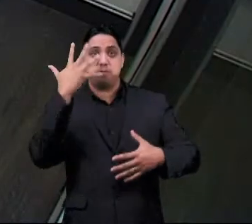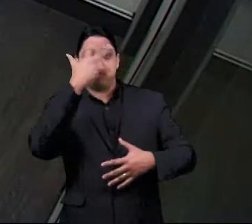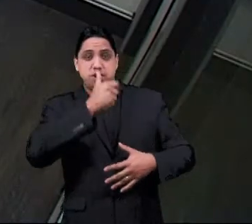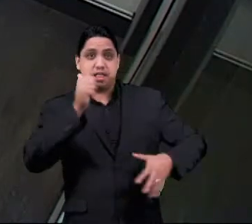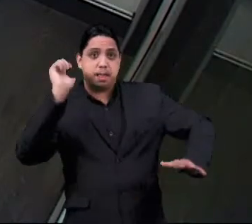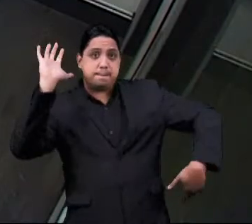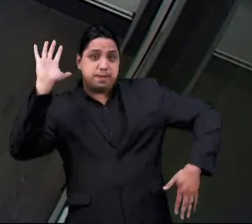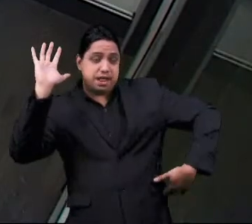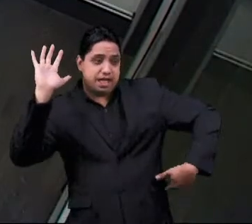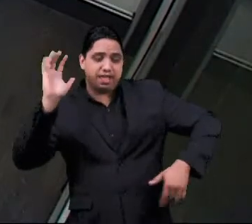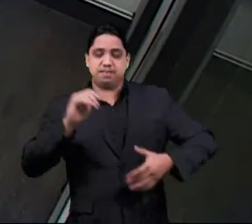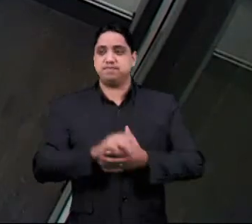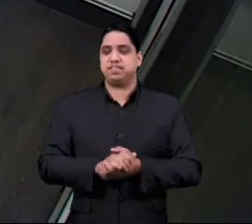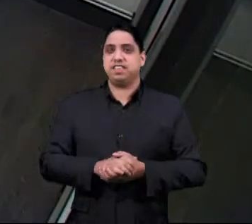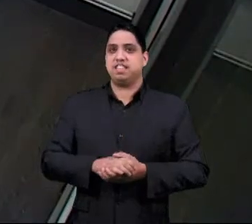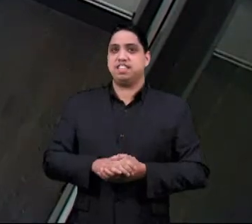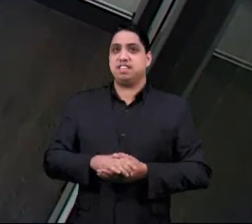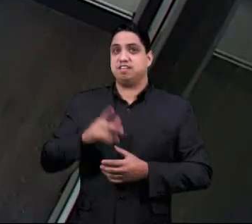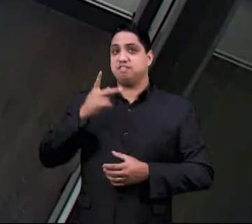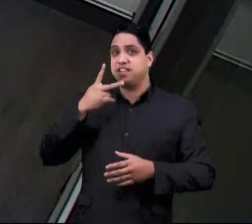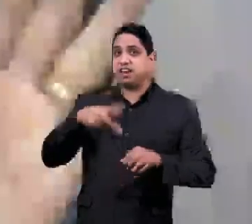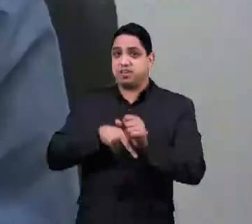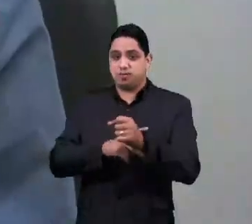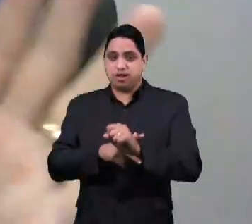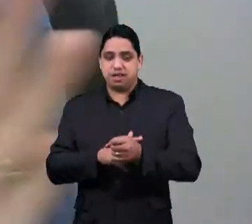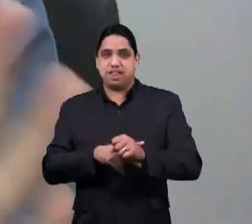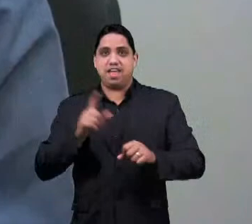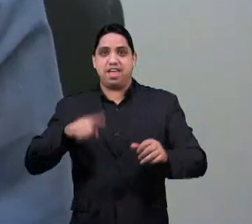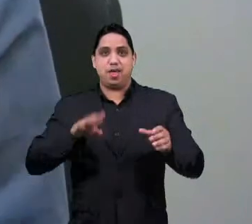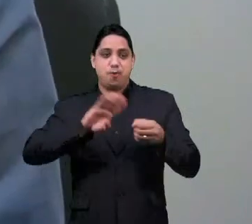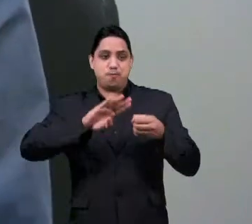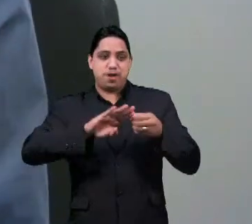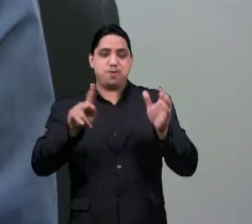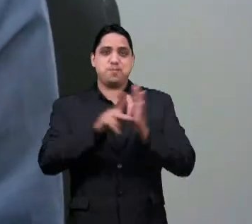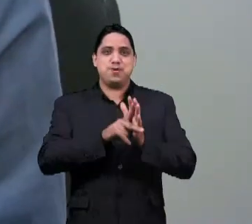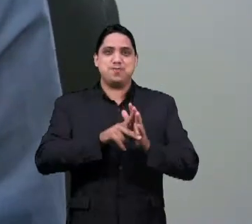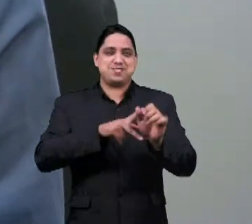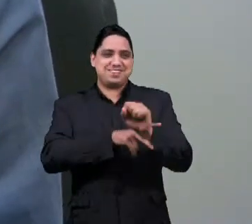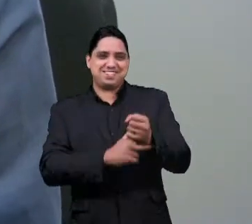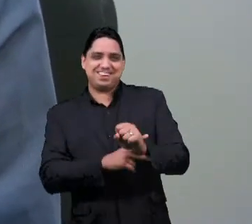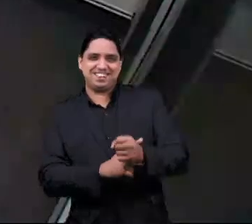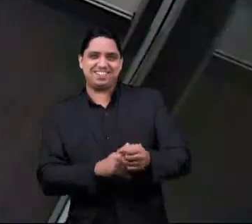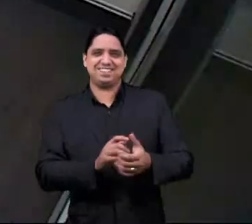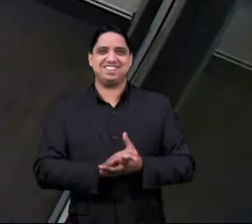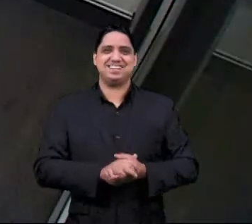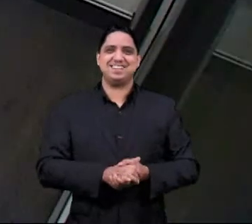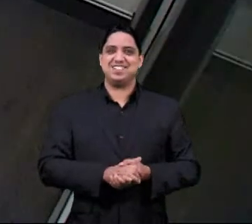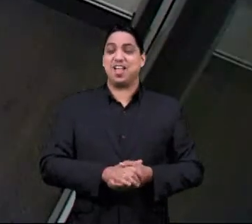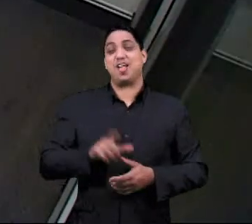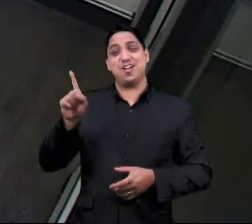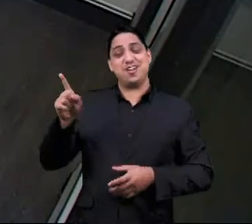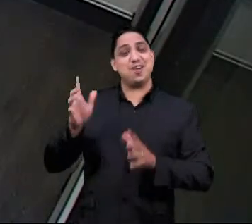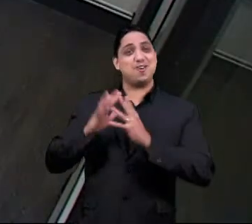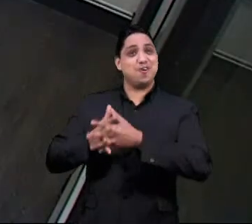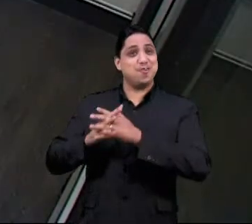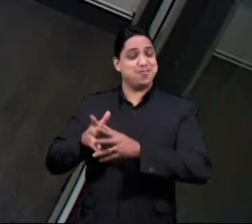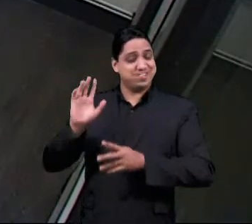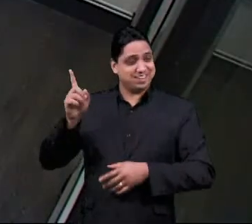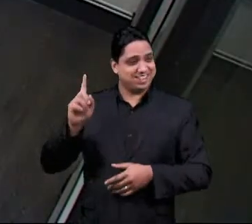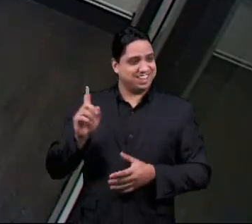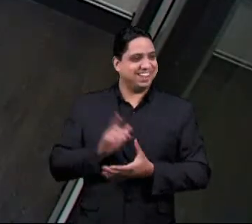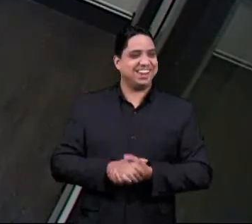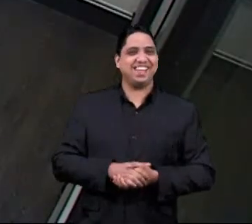Dizem até, pastor, desculpa, que Guarapari é um bairro de Minas Gerais. É mais ou menos isso. Você vai criar confusão. Mais ou menos